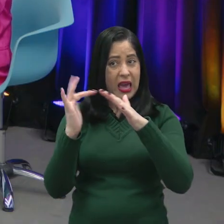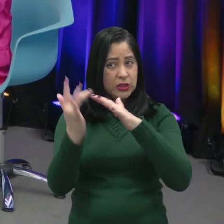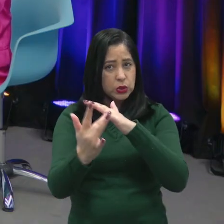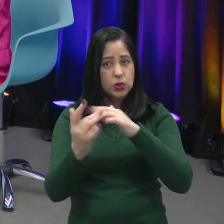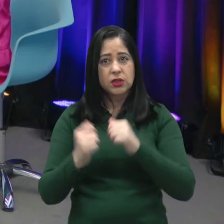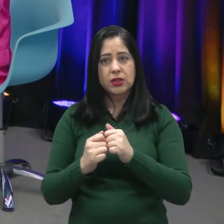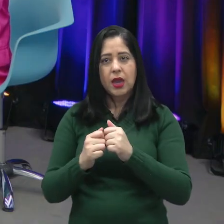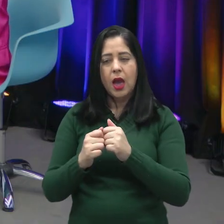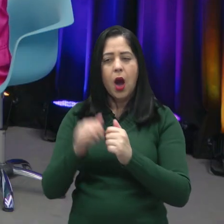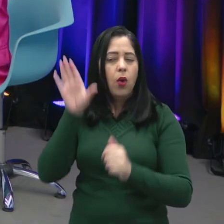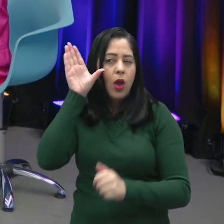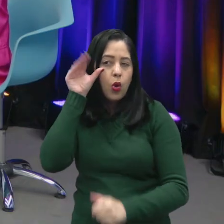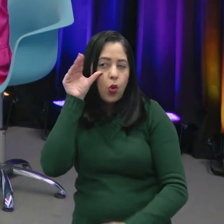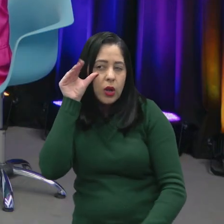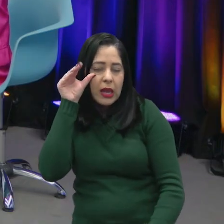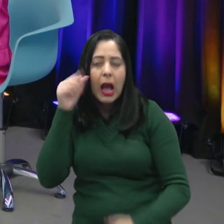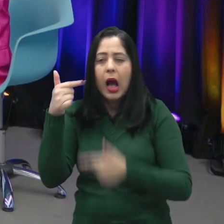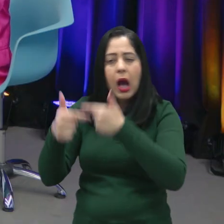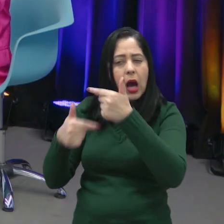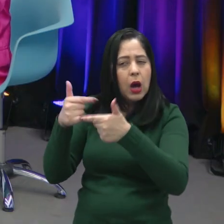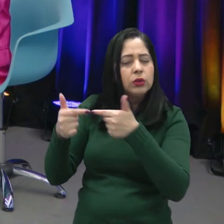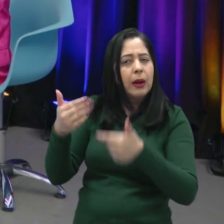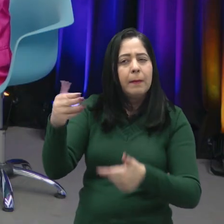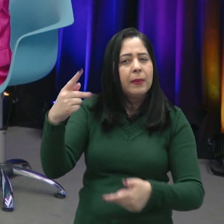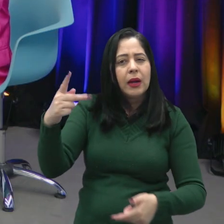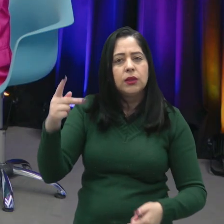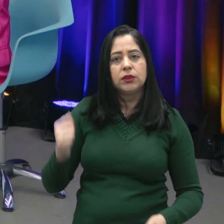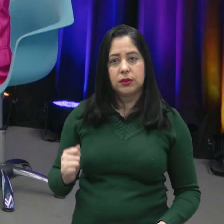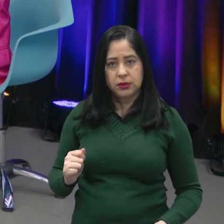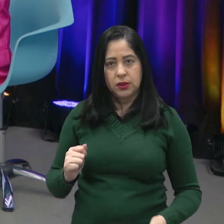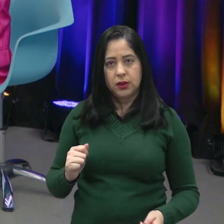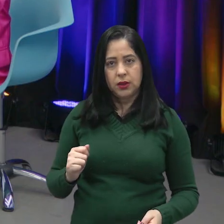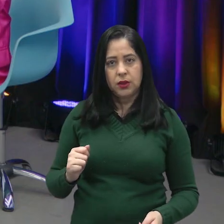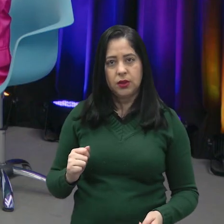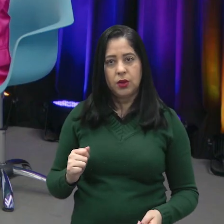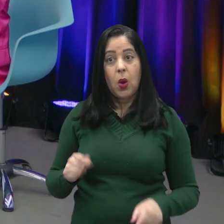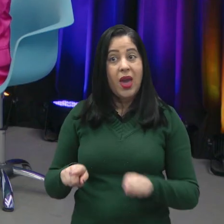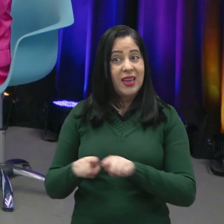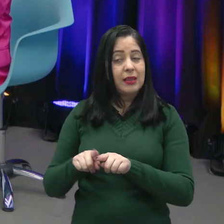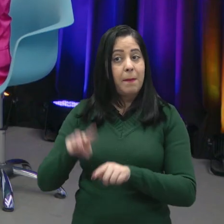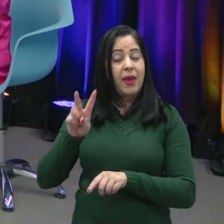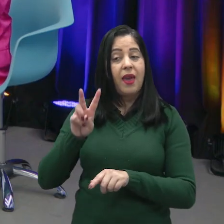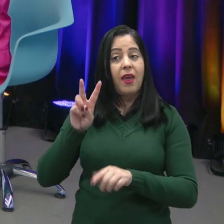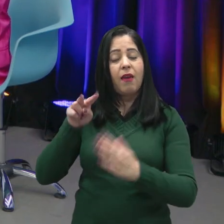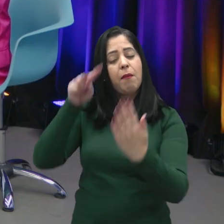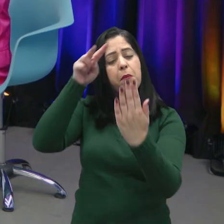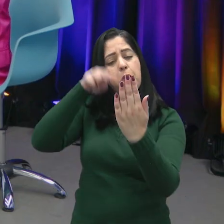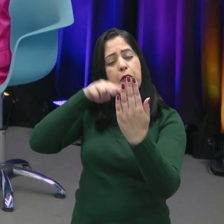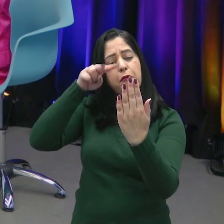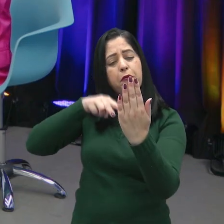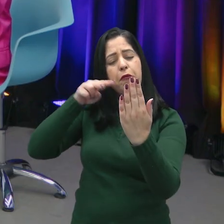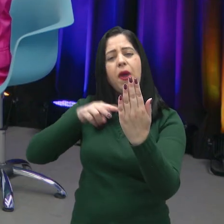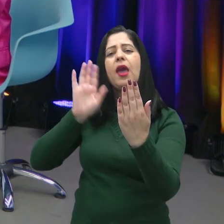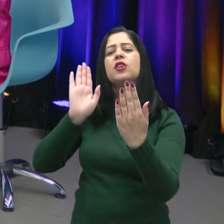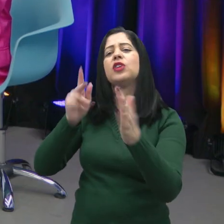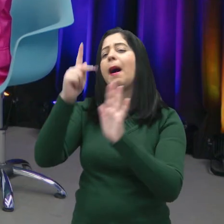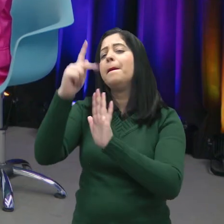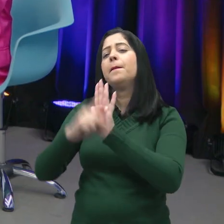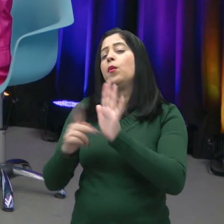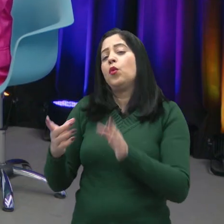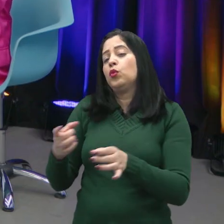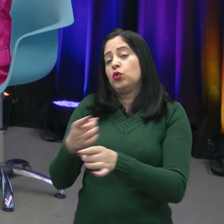pela rede social, para ir acompanhando essa rotina das atividades que estão sendo feitas, até mesmo para ver já o histórico do que foi feito, porque,